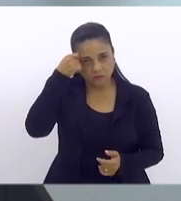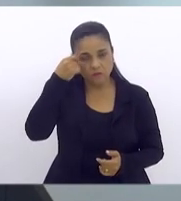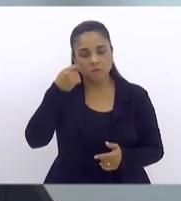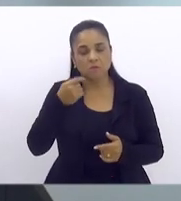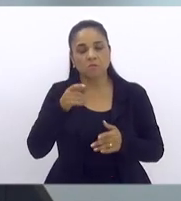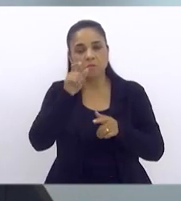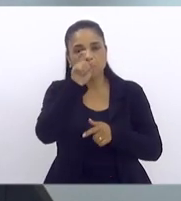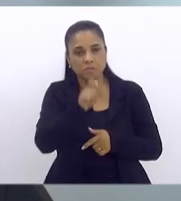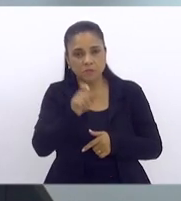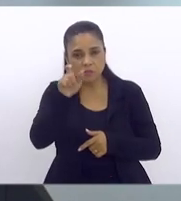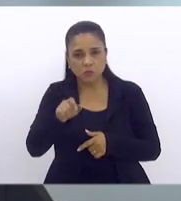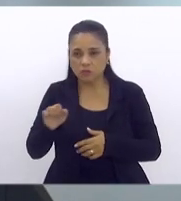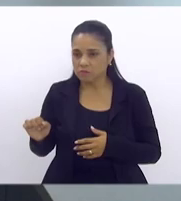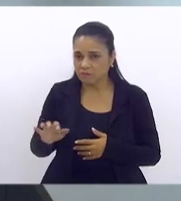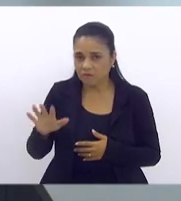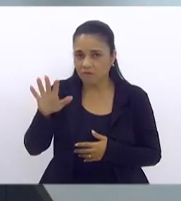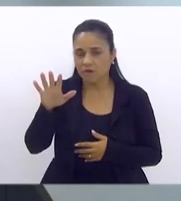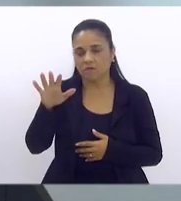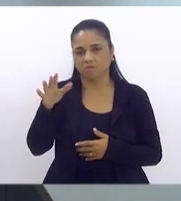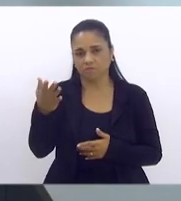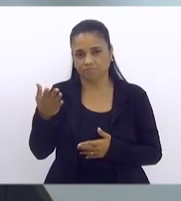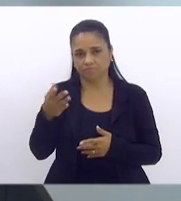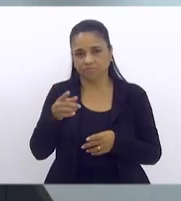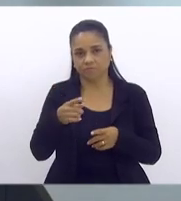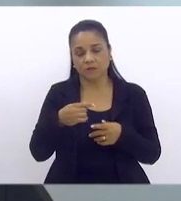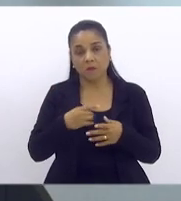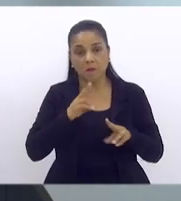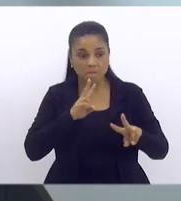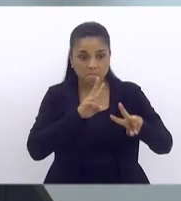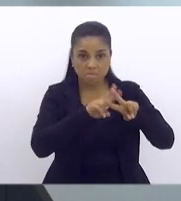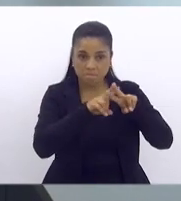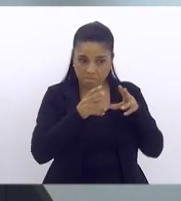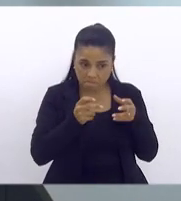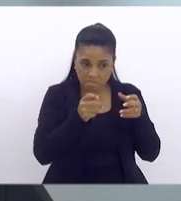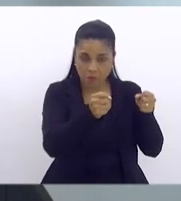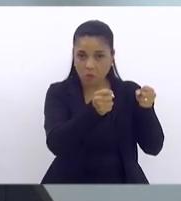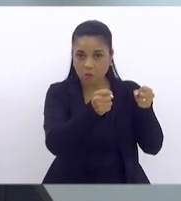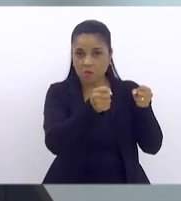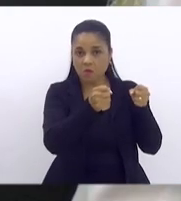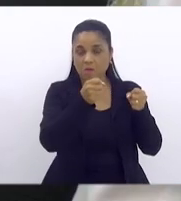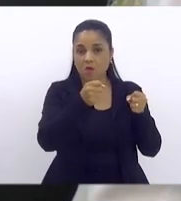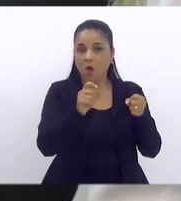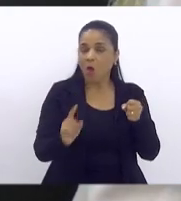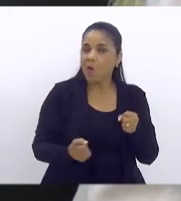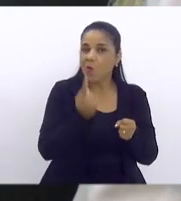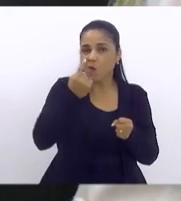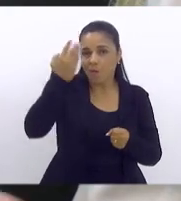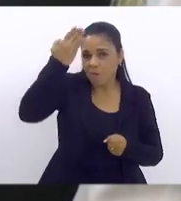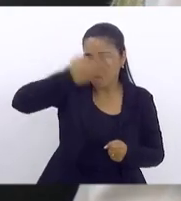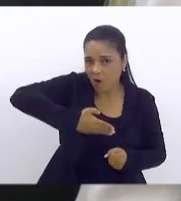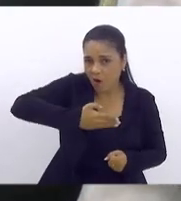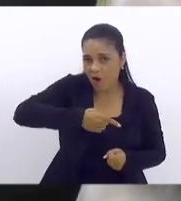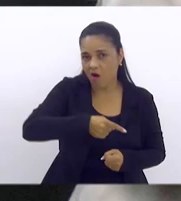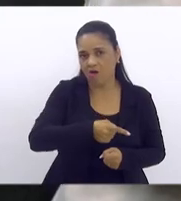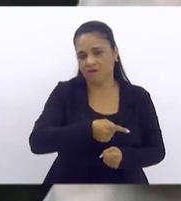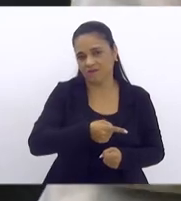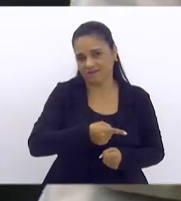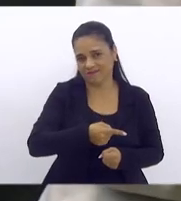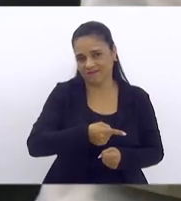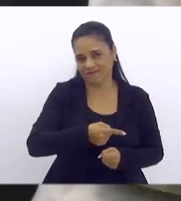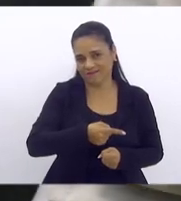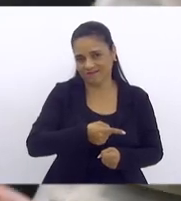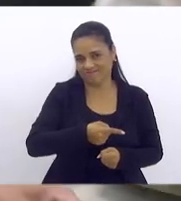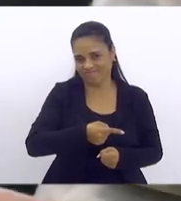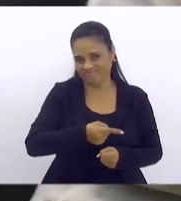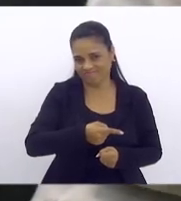favelas e periferias, né? E levam à prisão como se fosse a única prova contundente daquela determinada